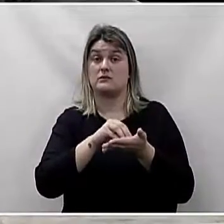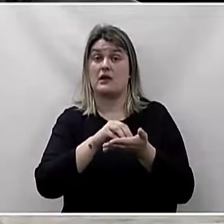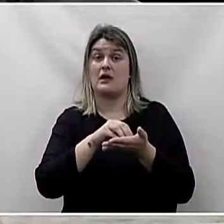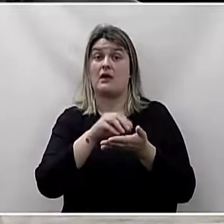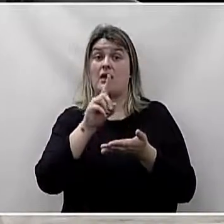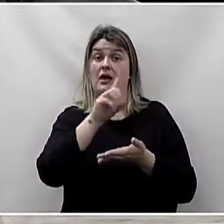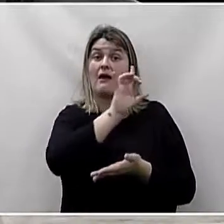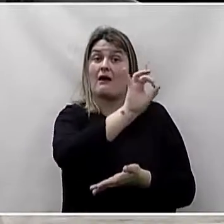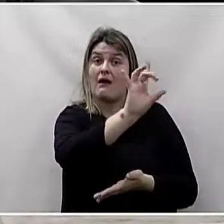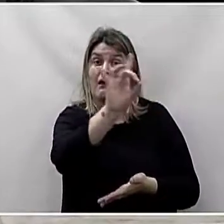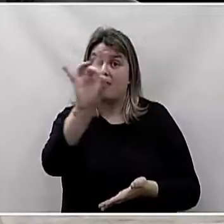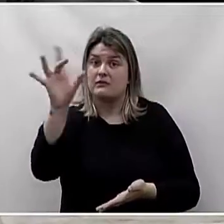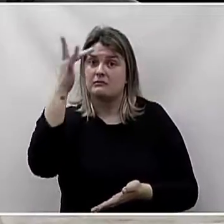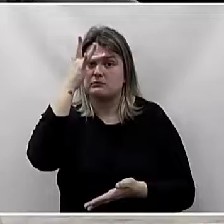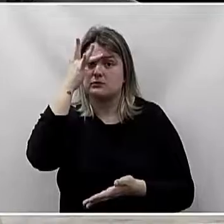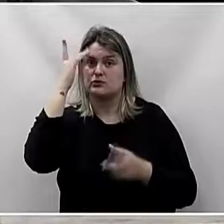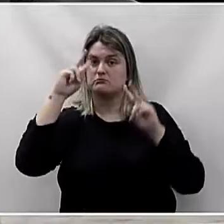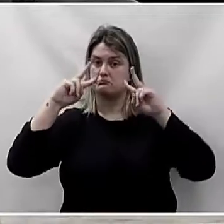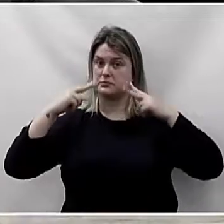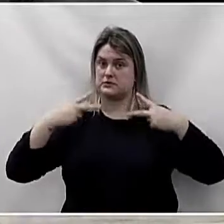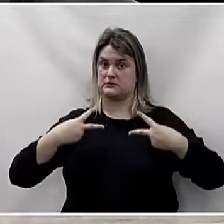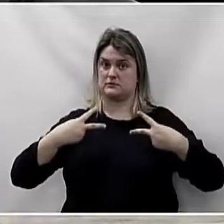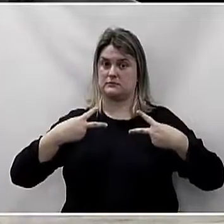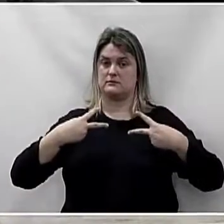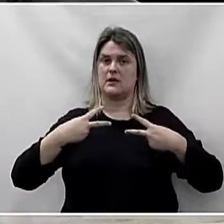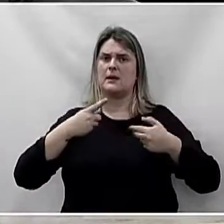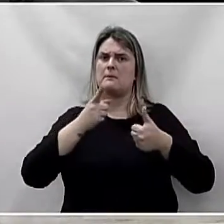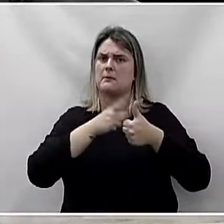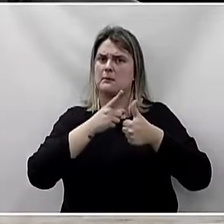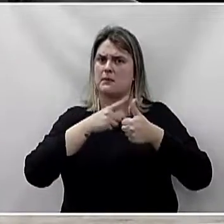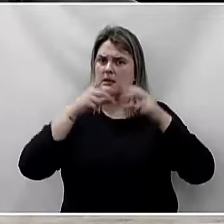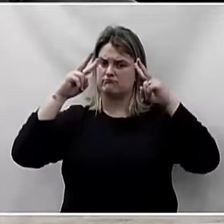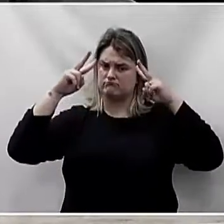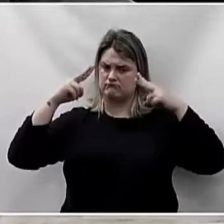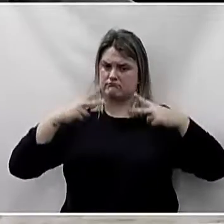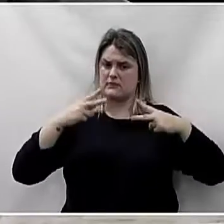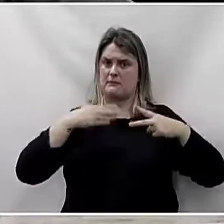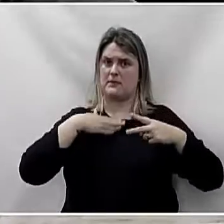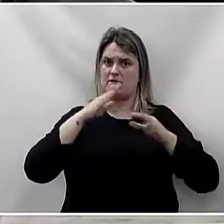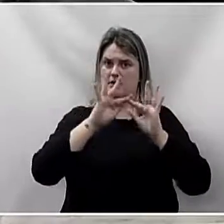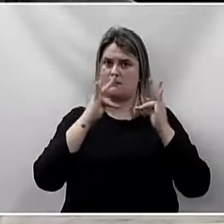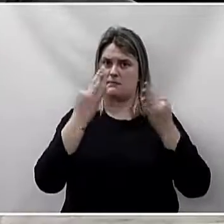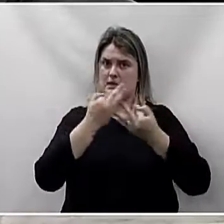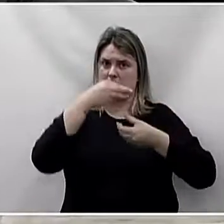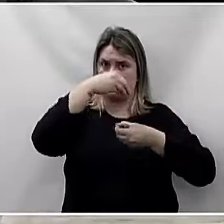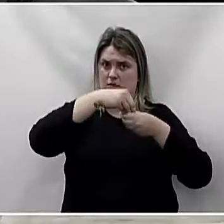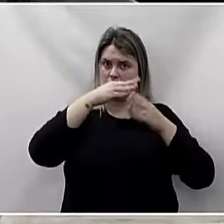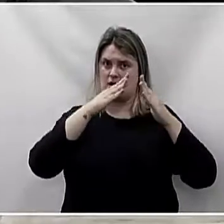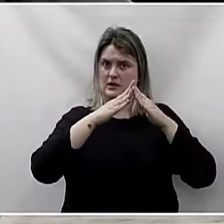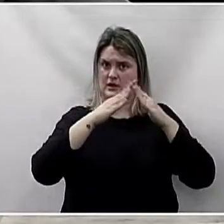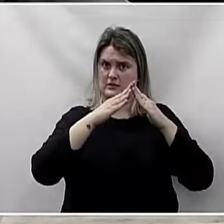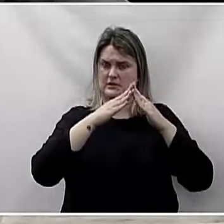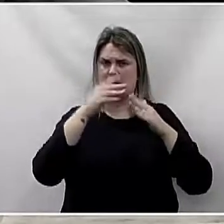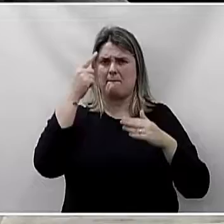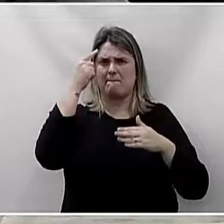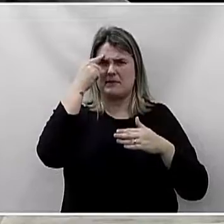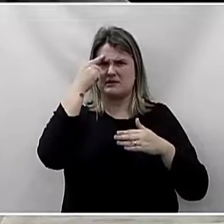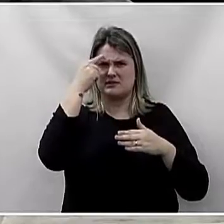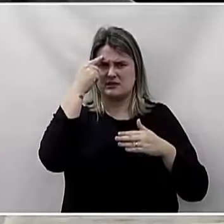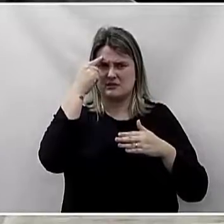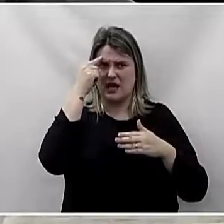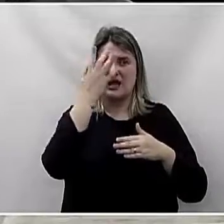o senso de cada um é olhar primeiro para sua família dentro da sua casa é pensar